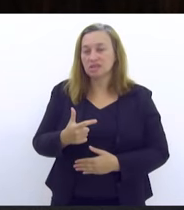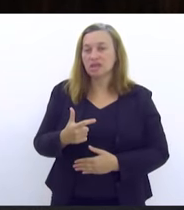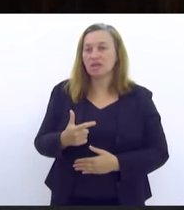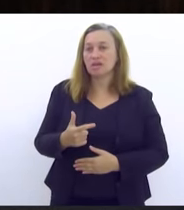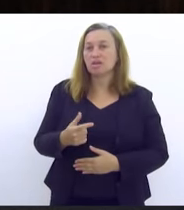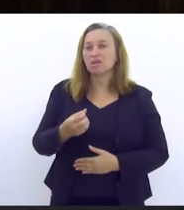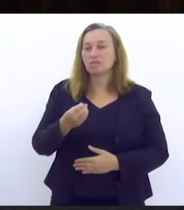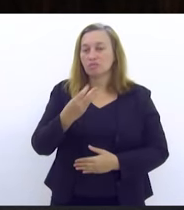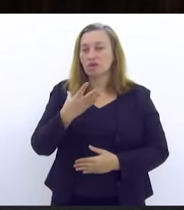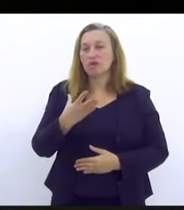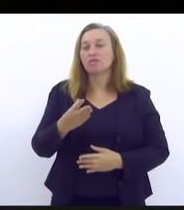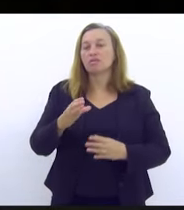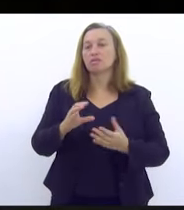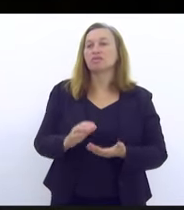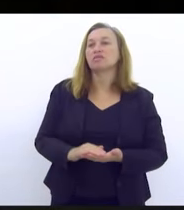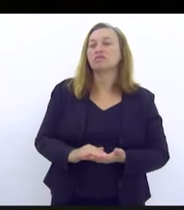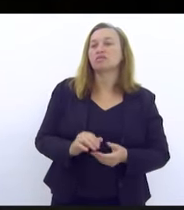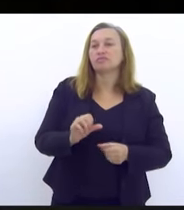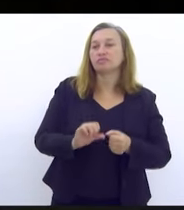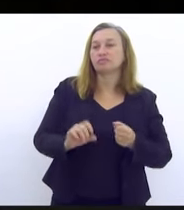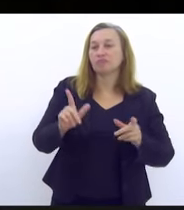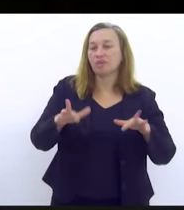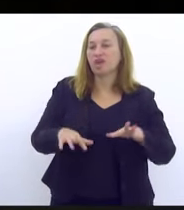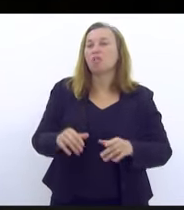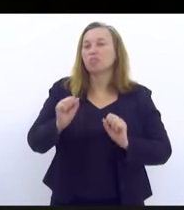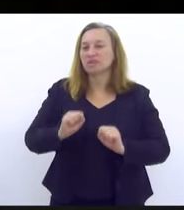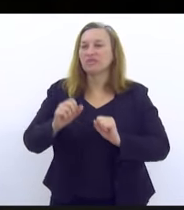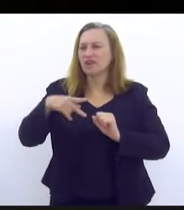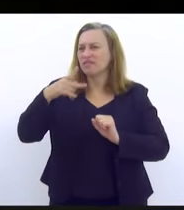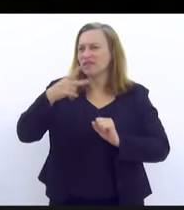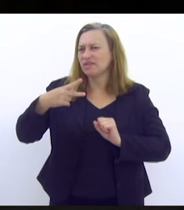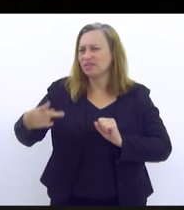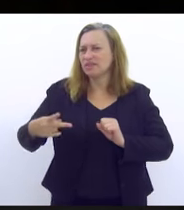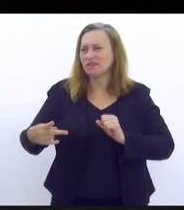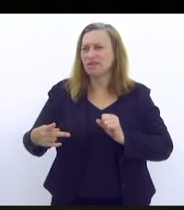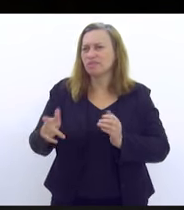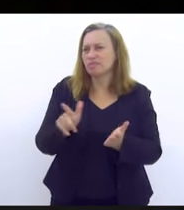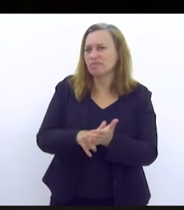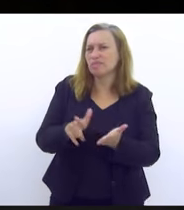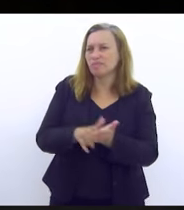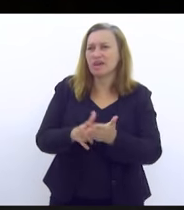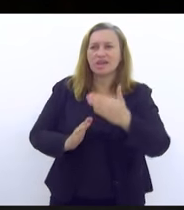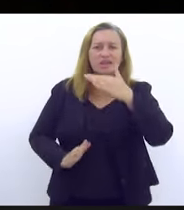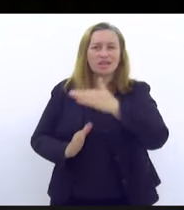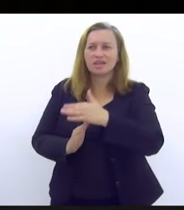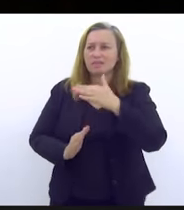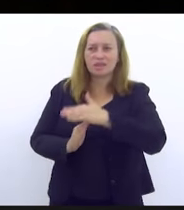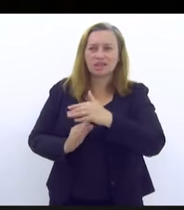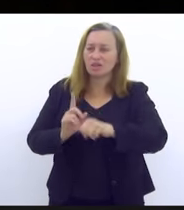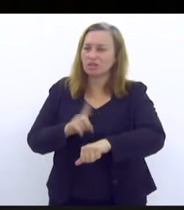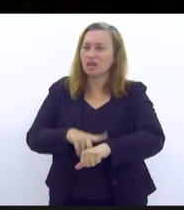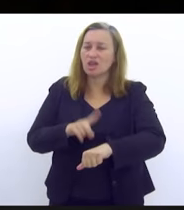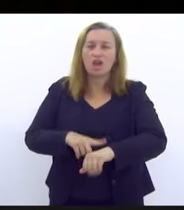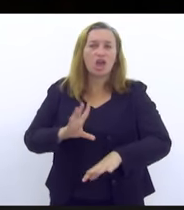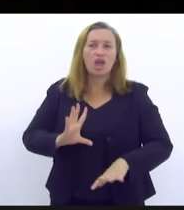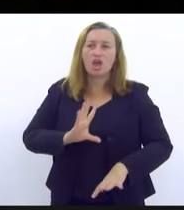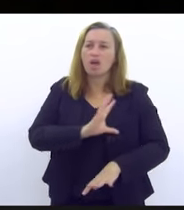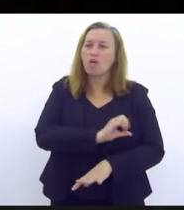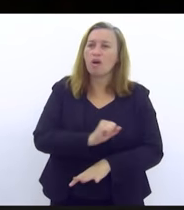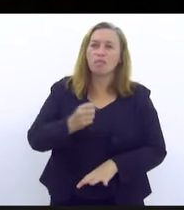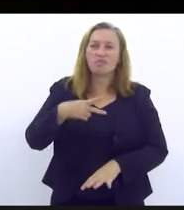fazer diferença. Eu poderia falar aqui a noite inteira, vamos dar um papelzinho aqui, tempo esgotado, eu amo falar da